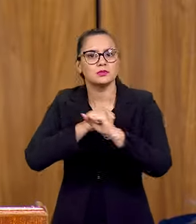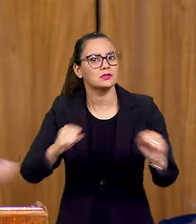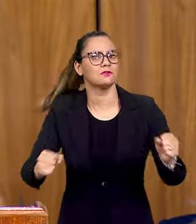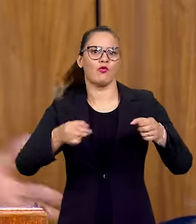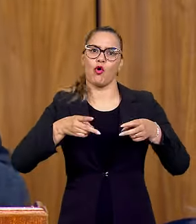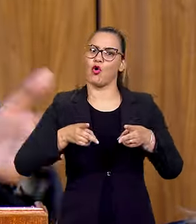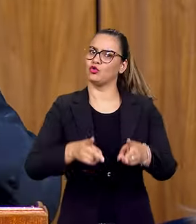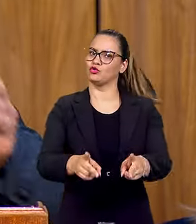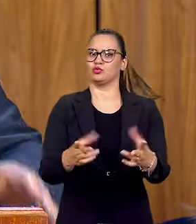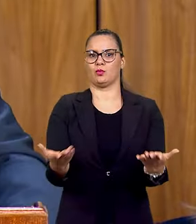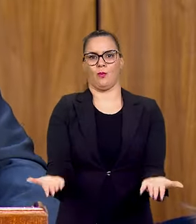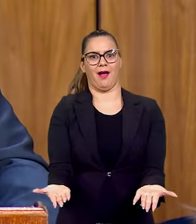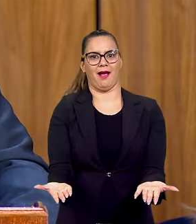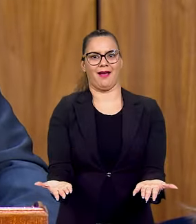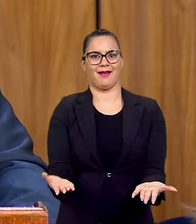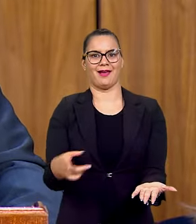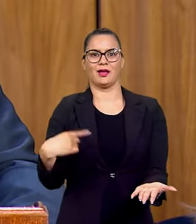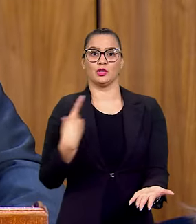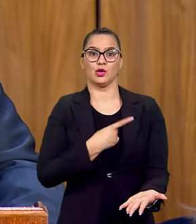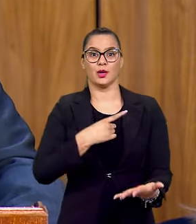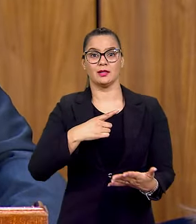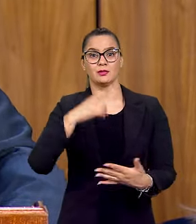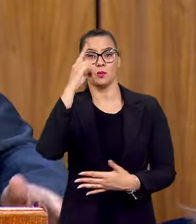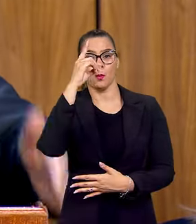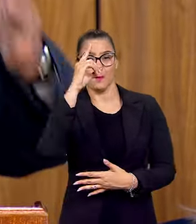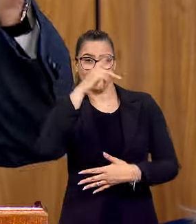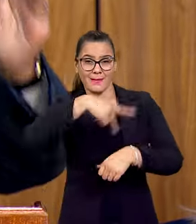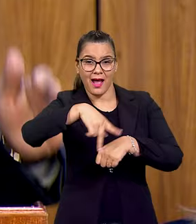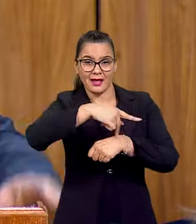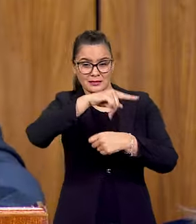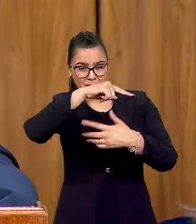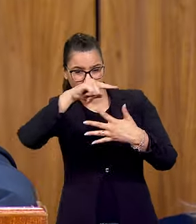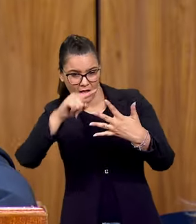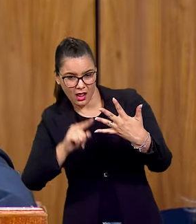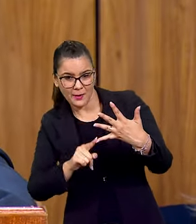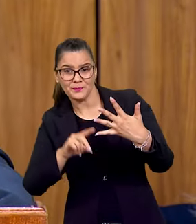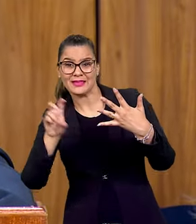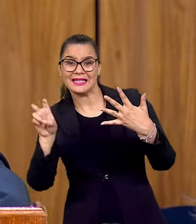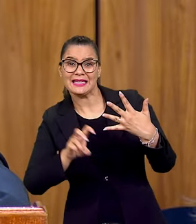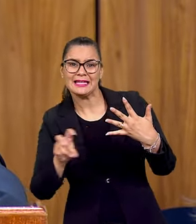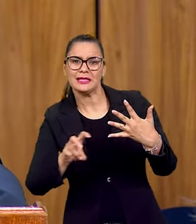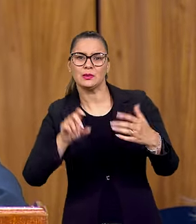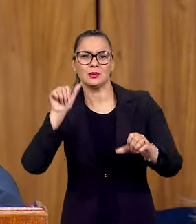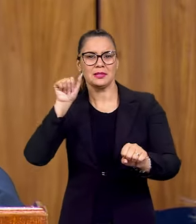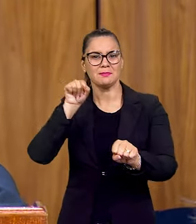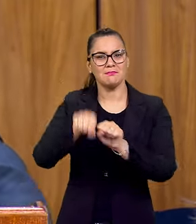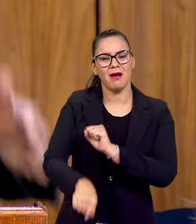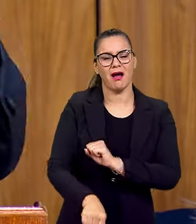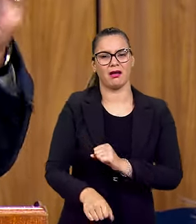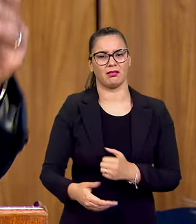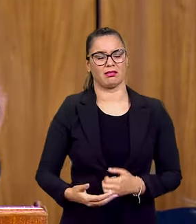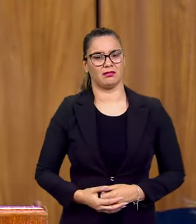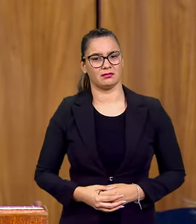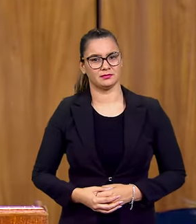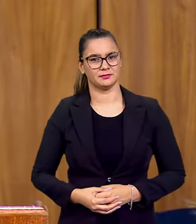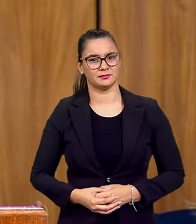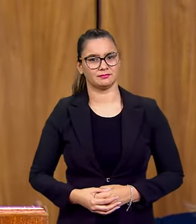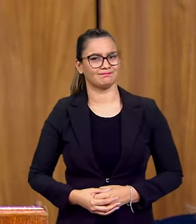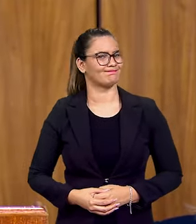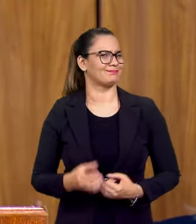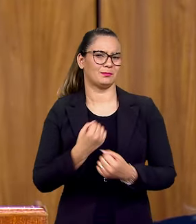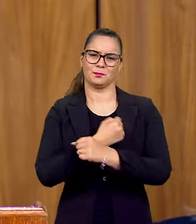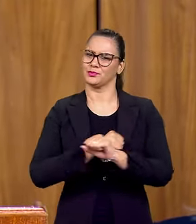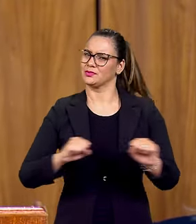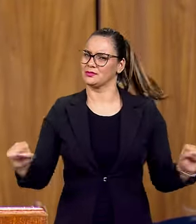não é possível a gente continuar sendo o quinto país do mundo em que tem mais vencido há muitos anos no